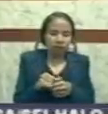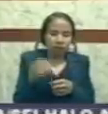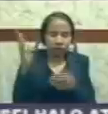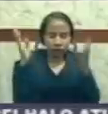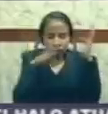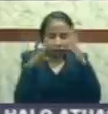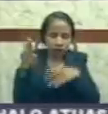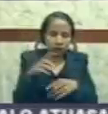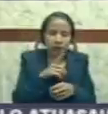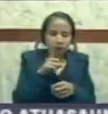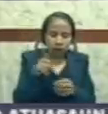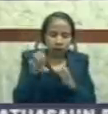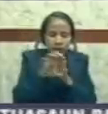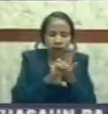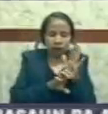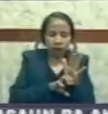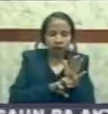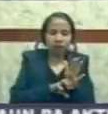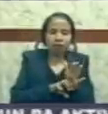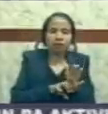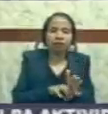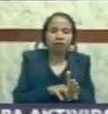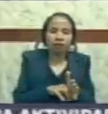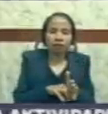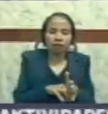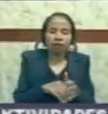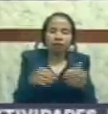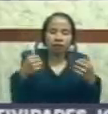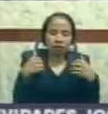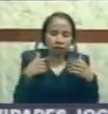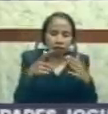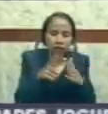preocupação legal e constitucional balu ba iha lei